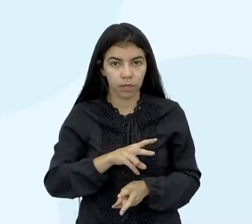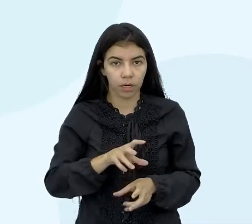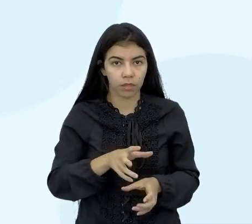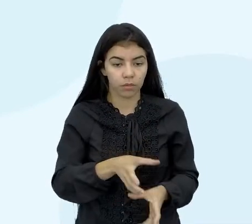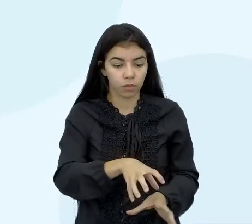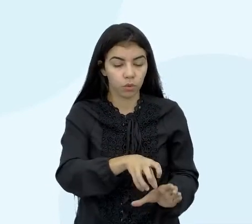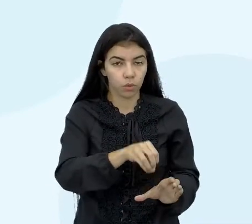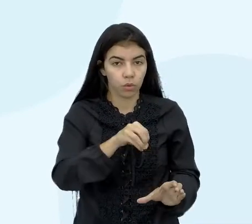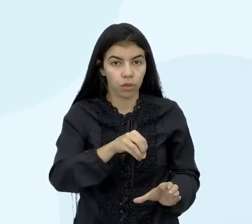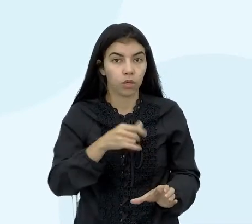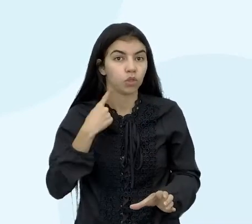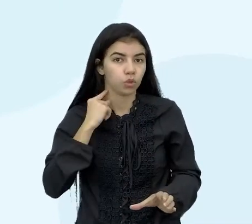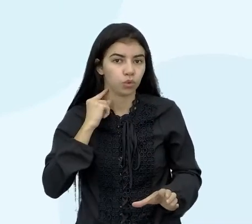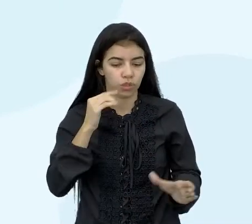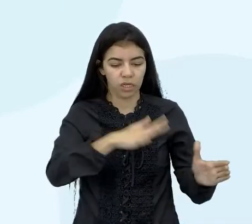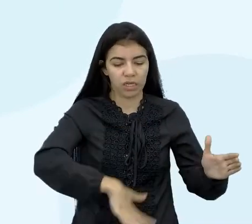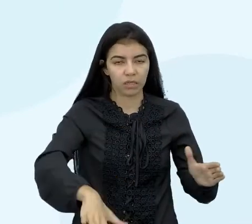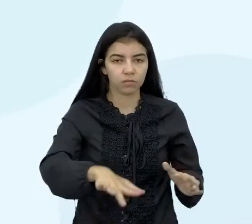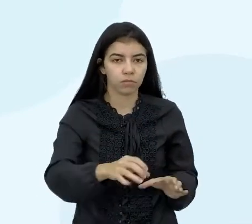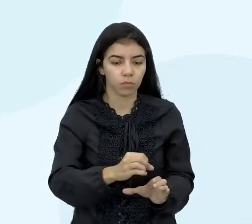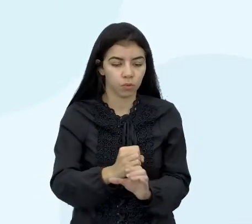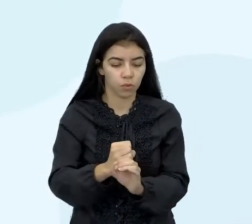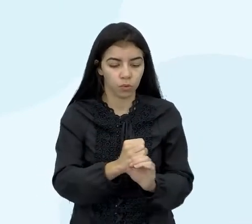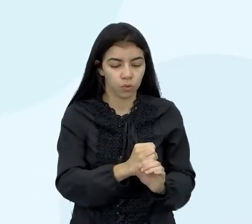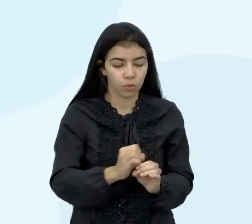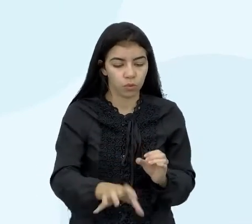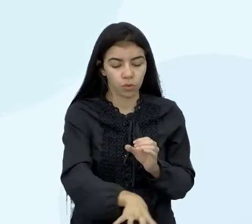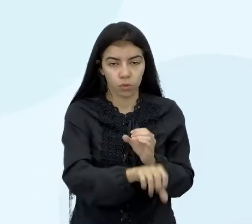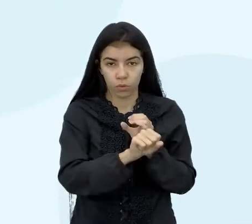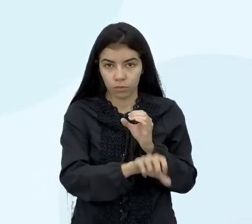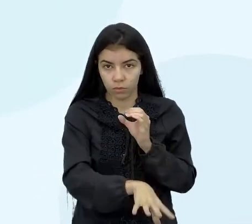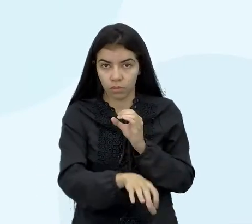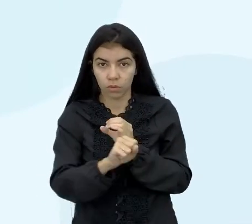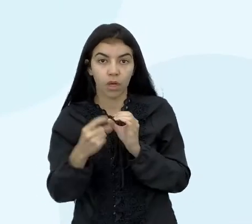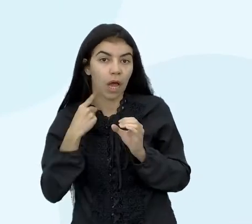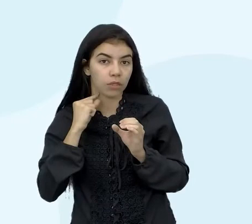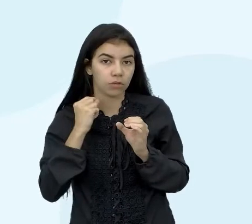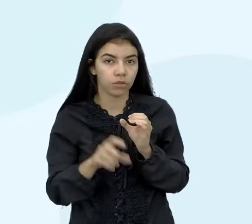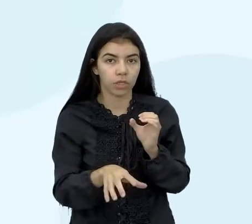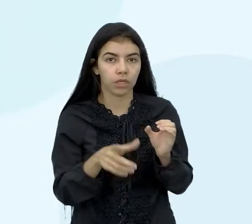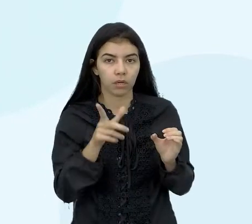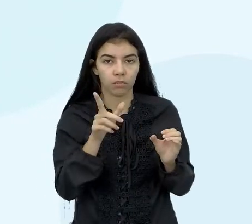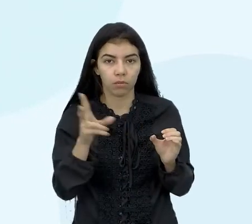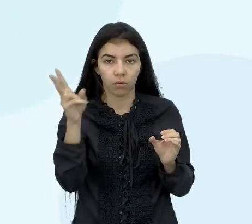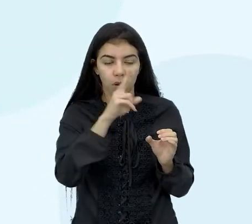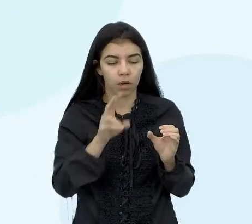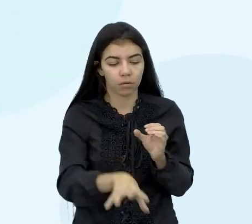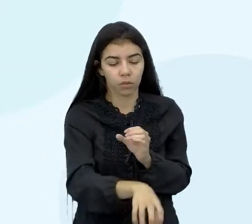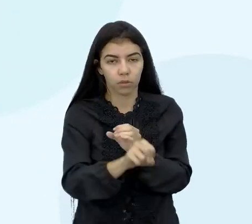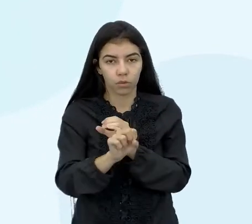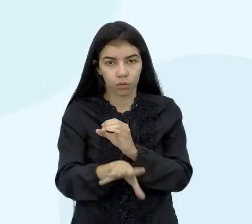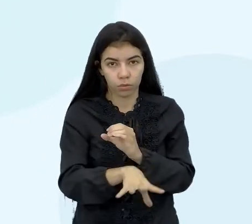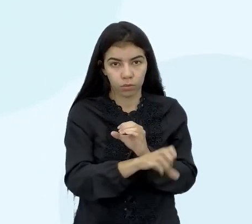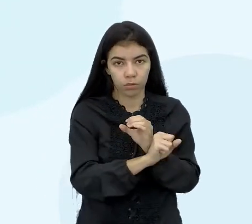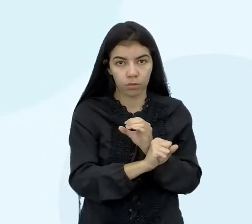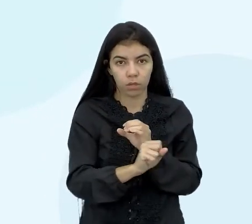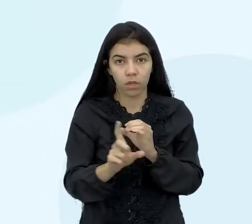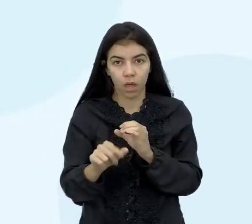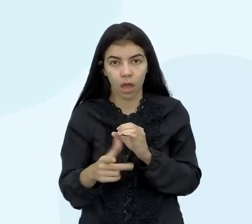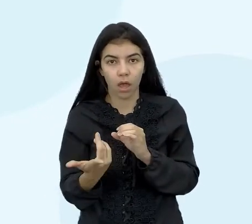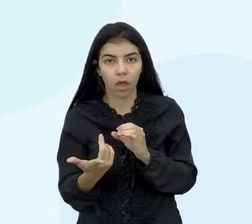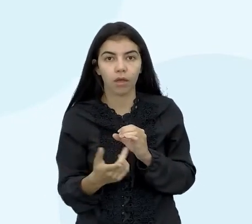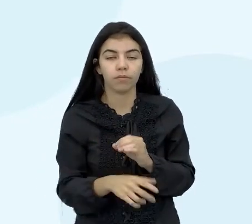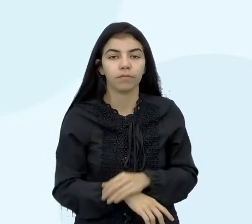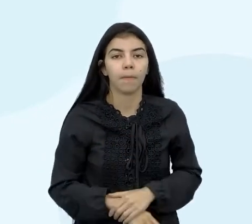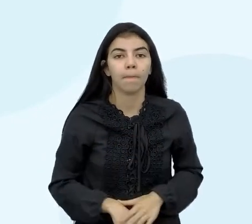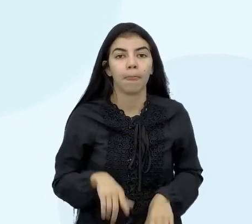quanto o próprio ar da vizinhança. Mas aí você vai ter um filtro que vai bloquear a saída dessas partículas de sujeira,